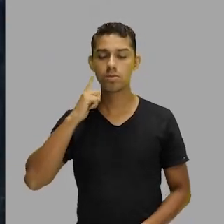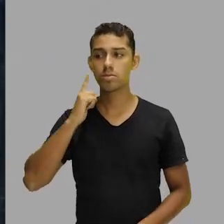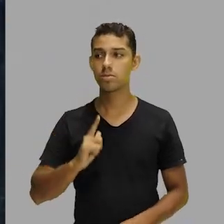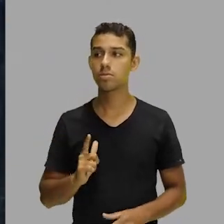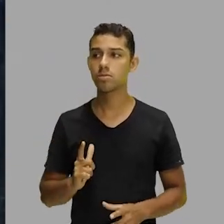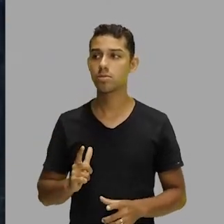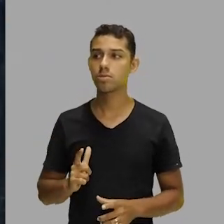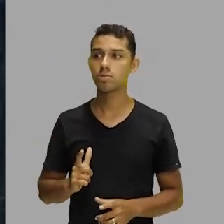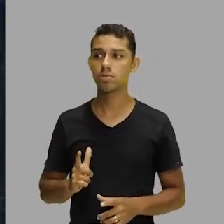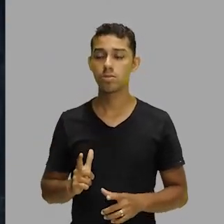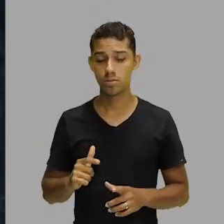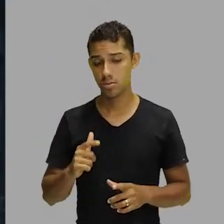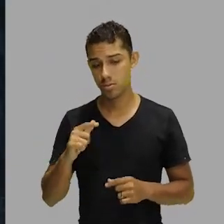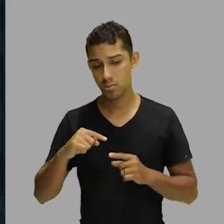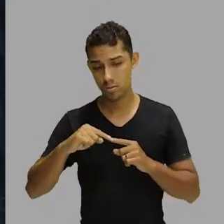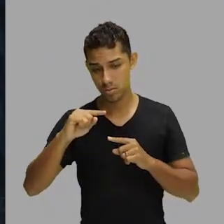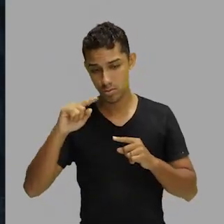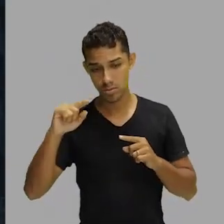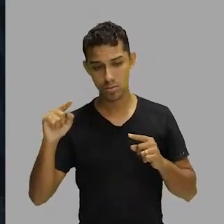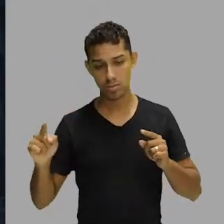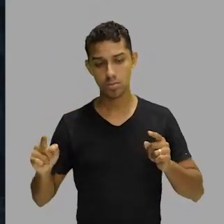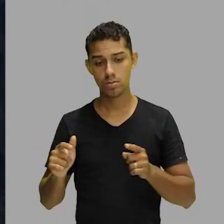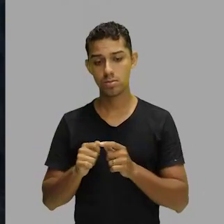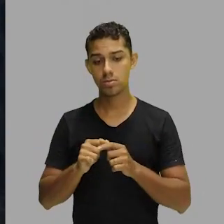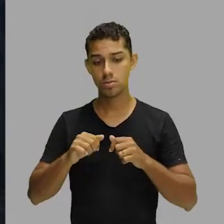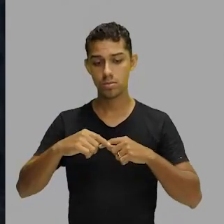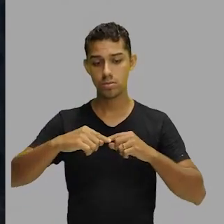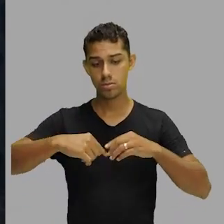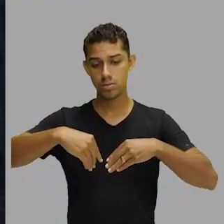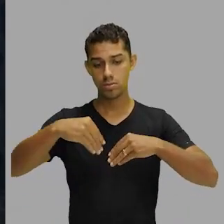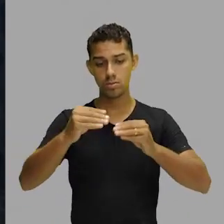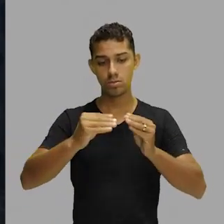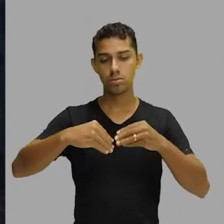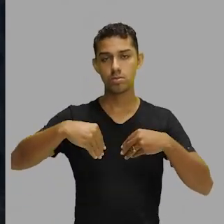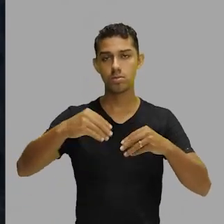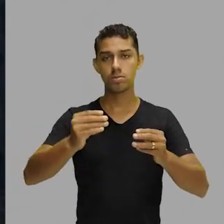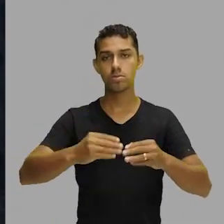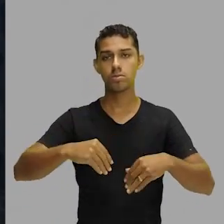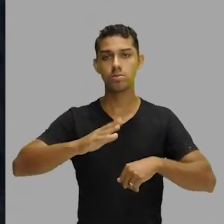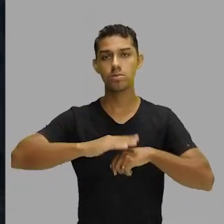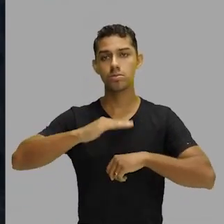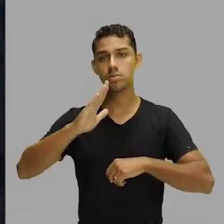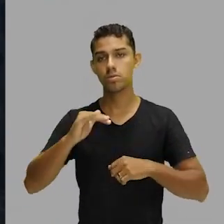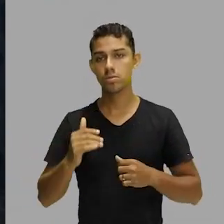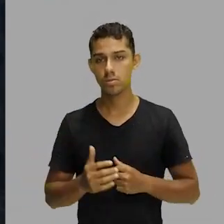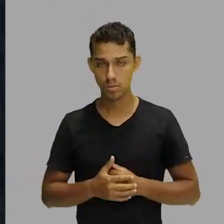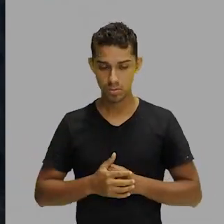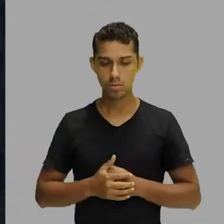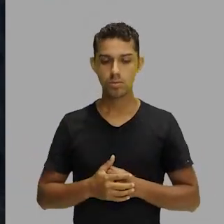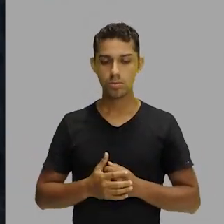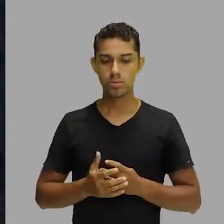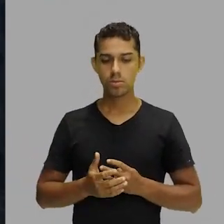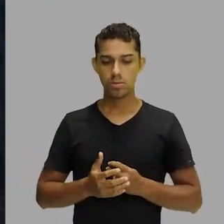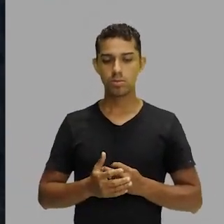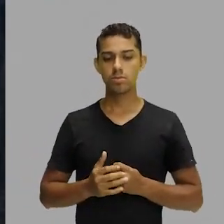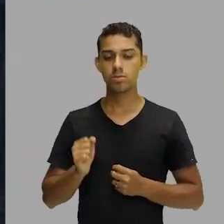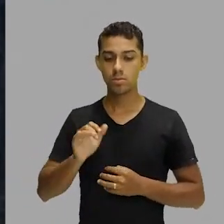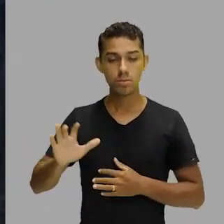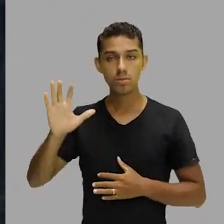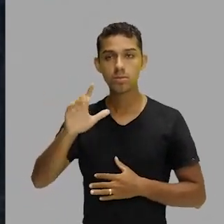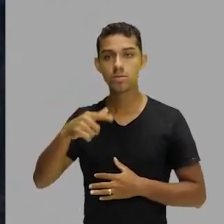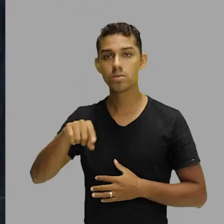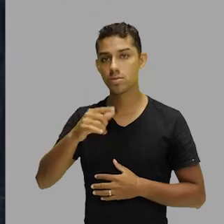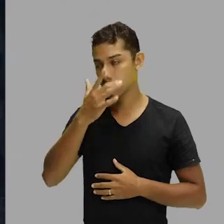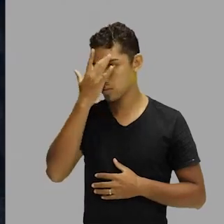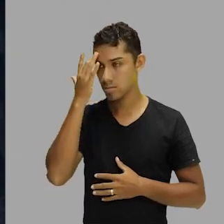tem uma maior maleabilidade, ela é um pouco mais flexível. Geralmente, as pessoas